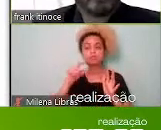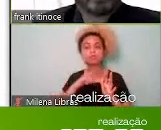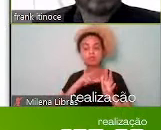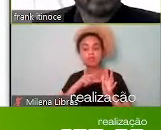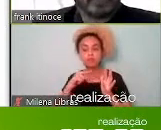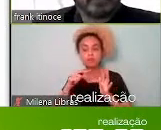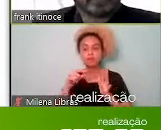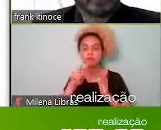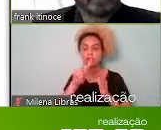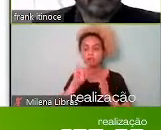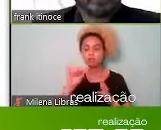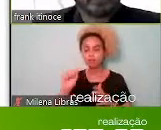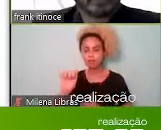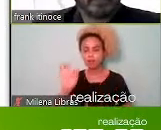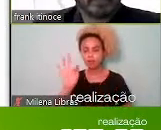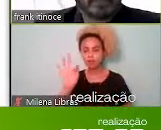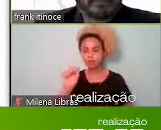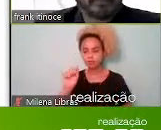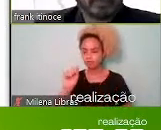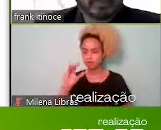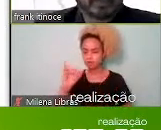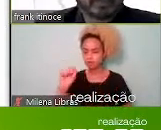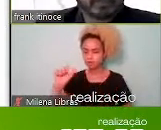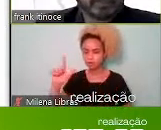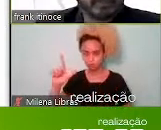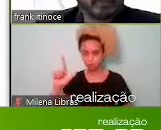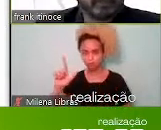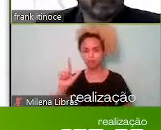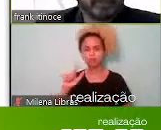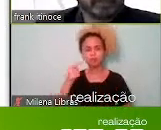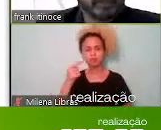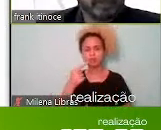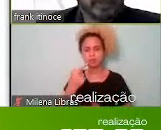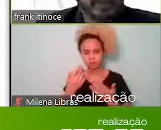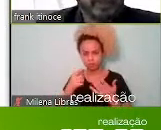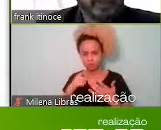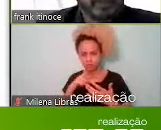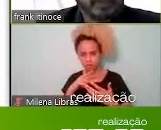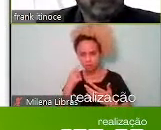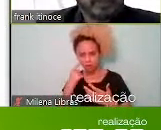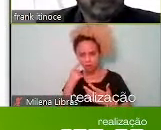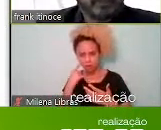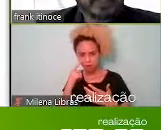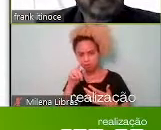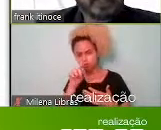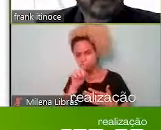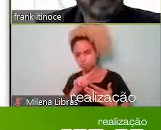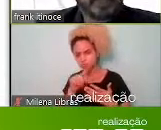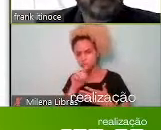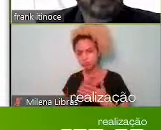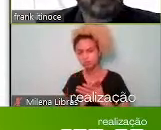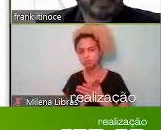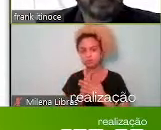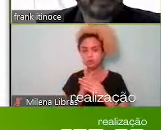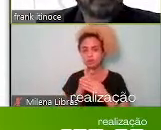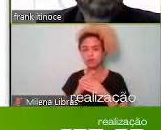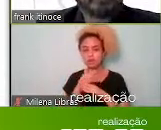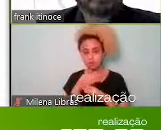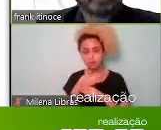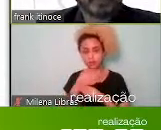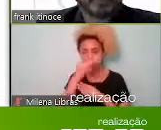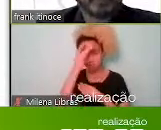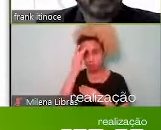Via Fácil Bombeiros. Então, eu tenho aqui, não sei se vocês conseguem ver o meu mouse, eu tenho o acesso para quem é